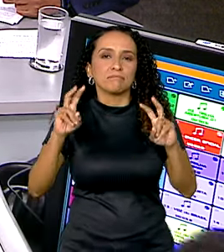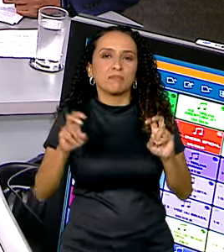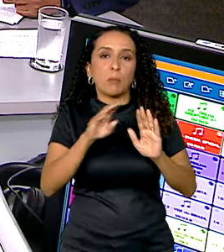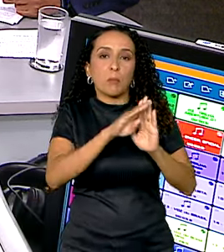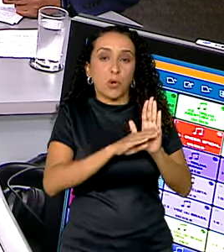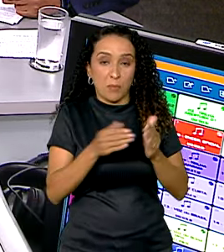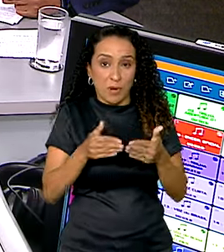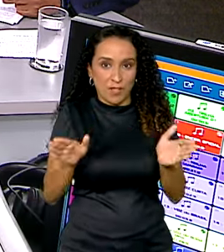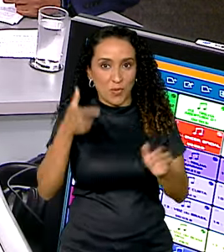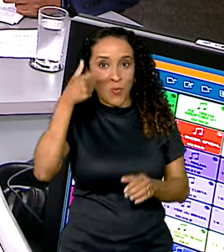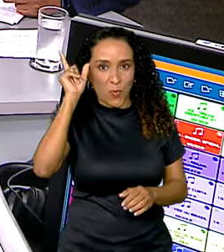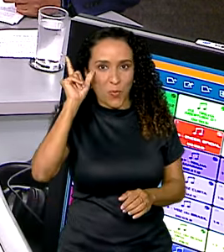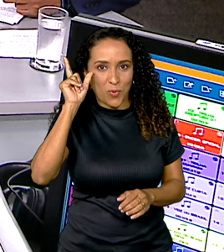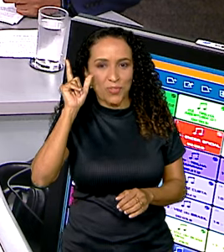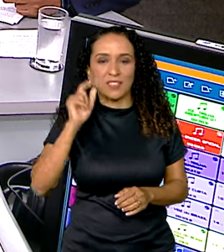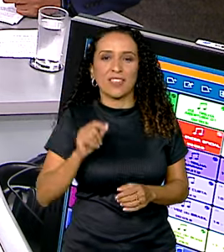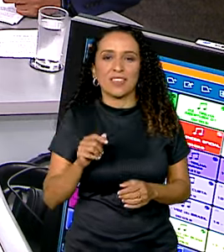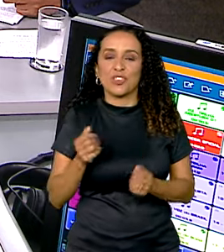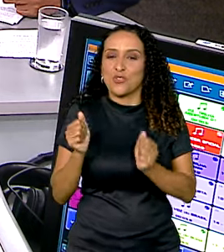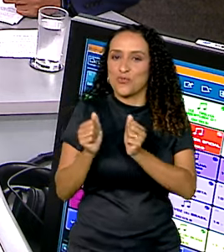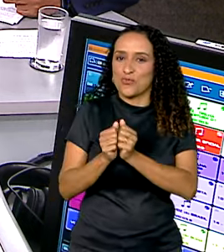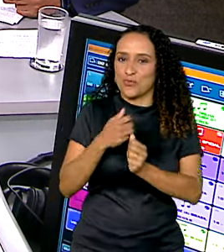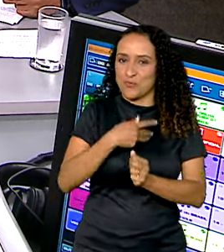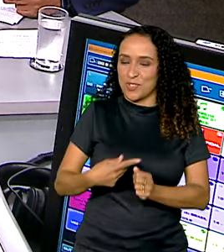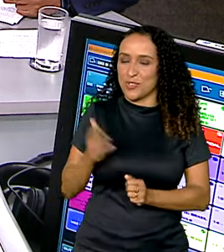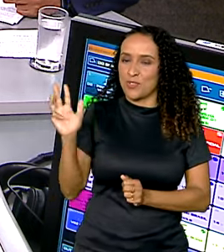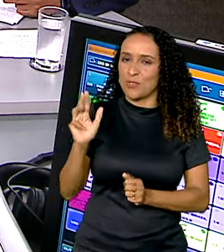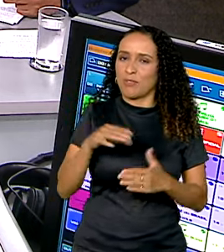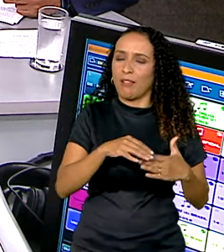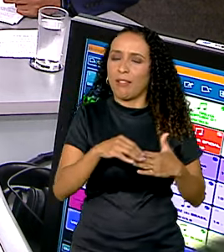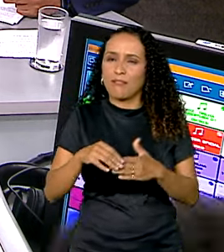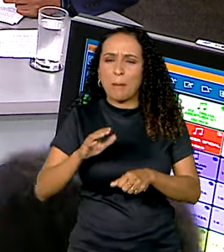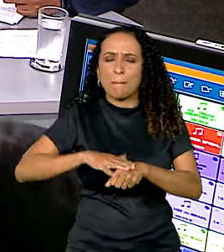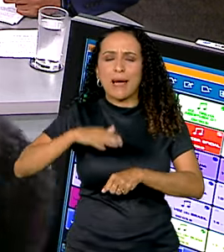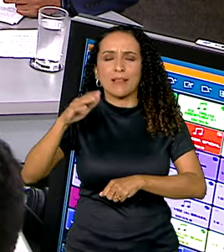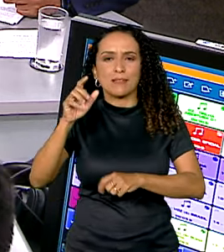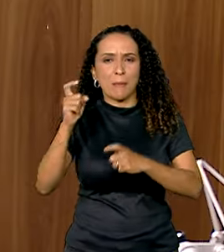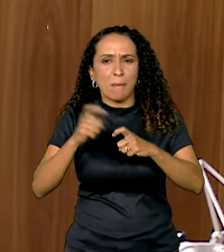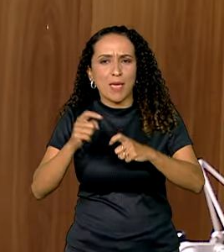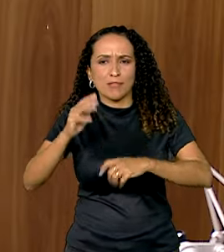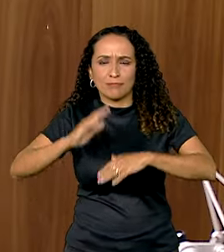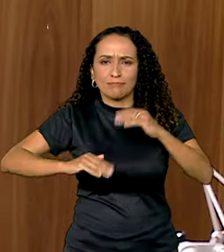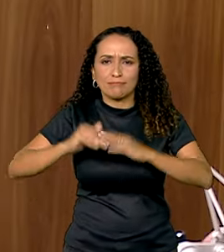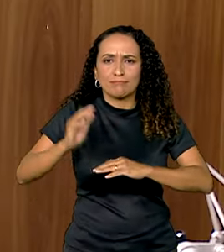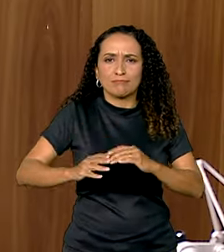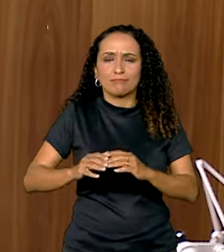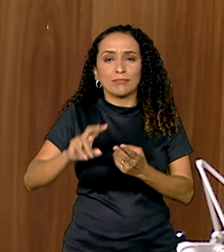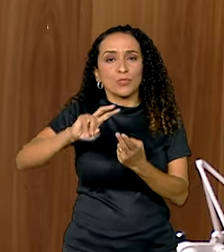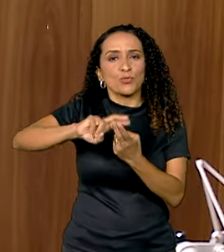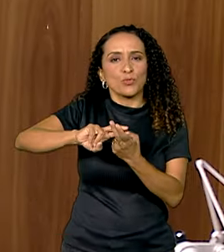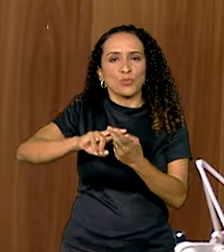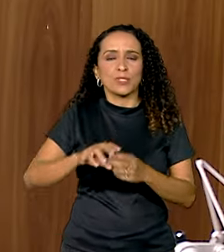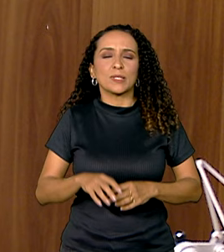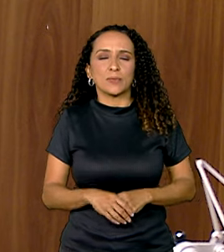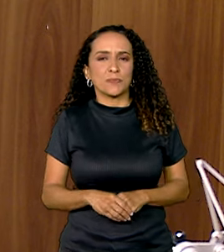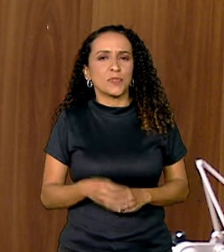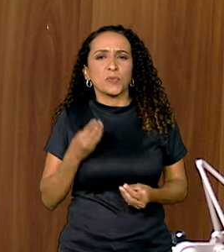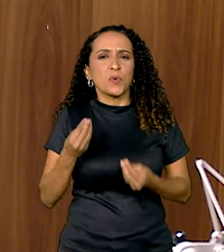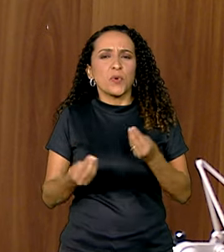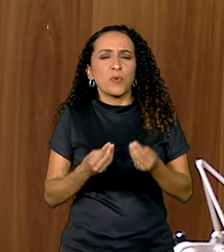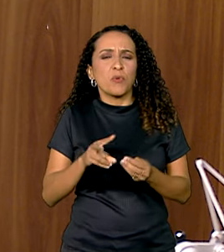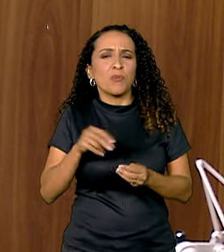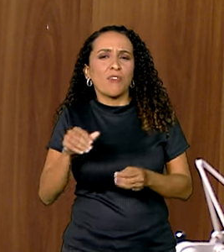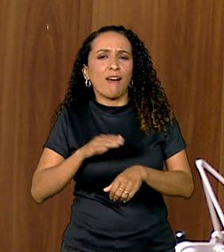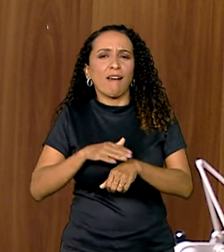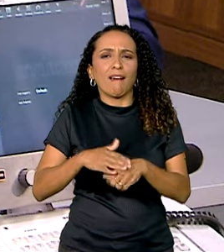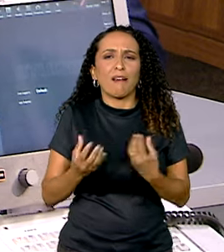programa que foi lançado ontem pela senhora ao lado do presidente Lula para levar mais médicos especialistas ao Sistema Único de Saúde, né? Como é que vai